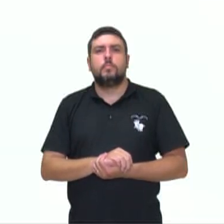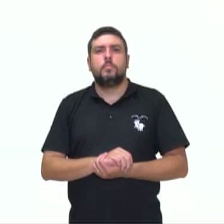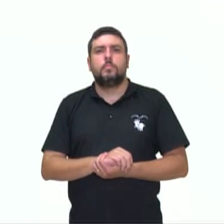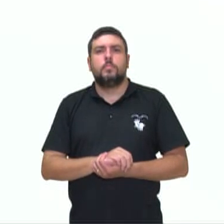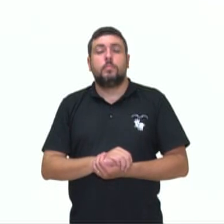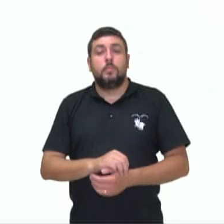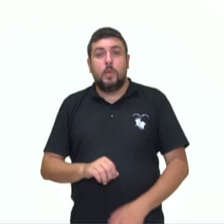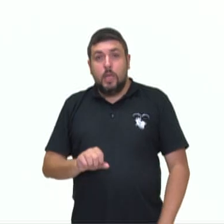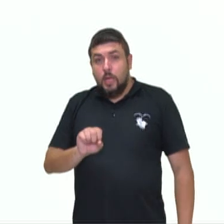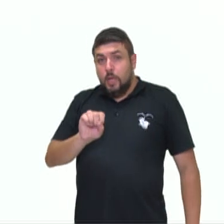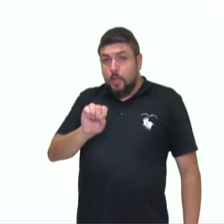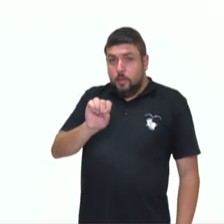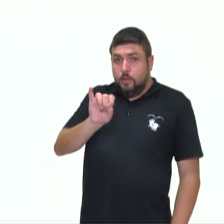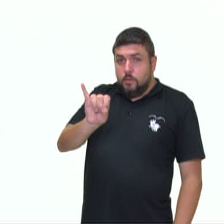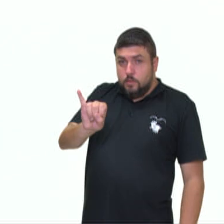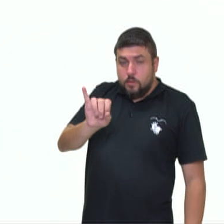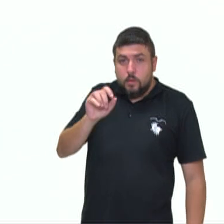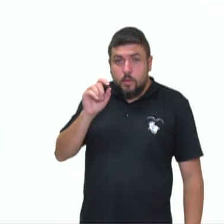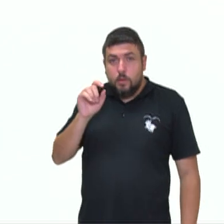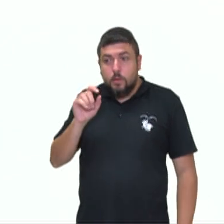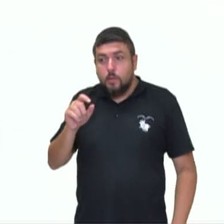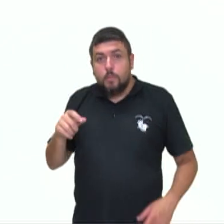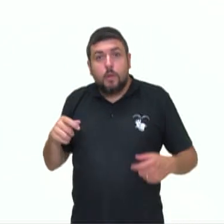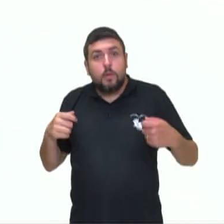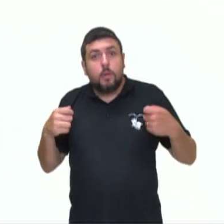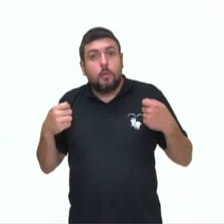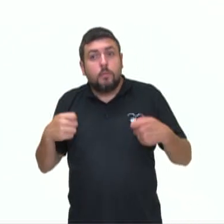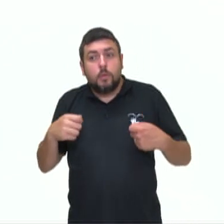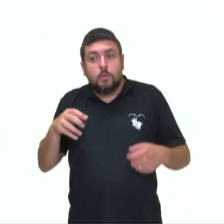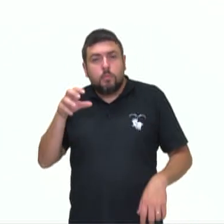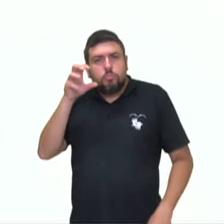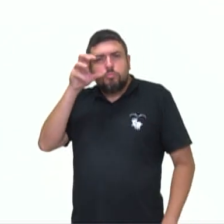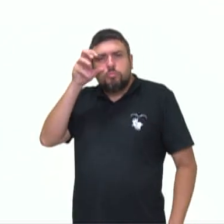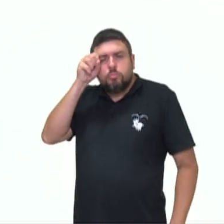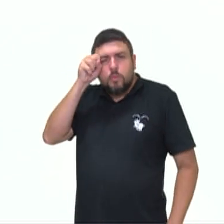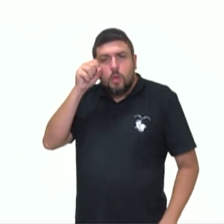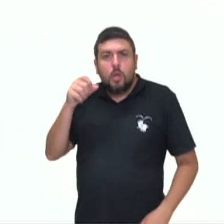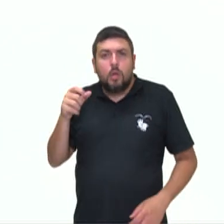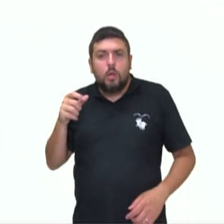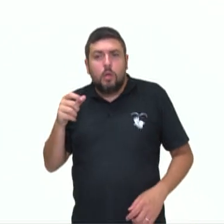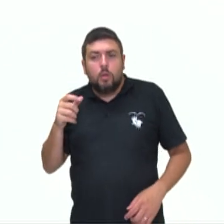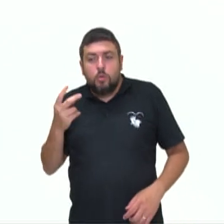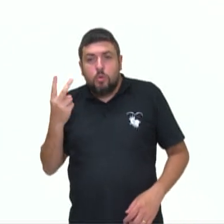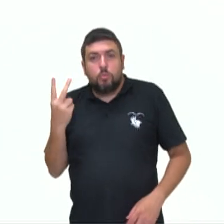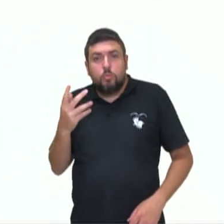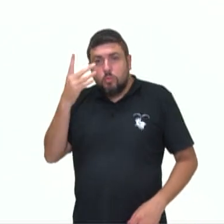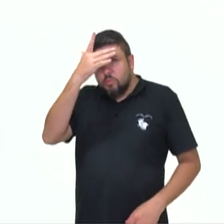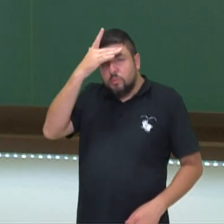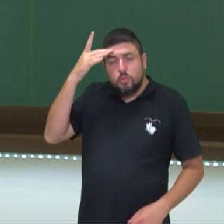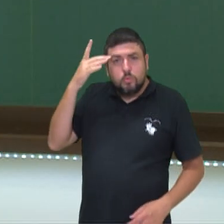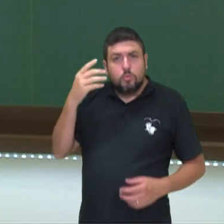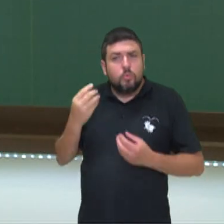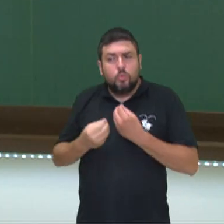o paciente tiver que compartilhar o quarto com outra pessoa?